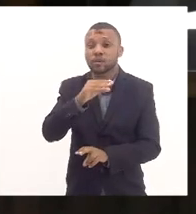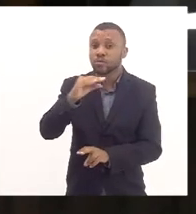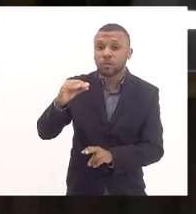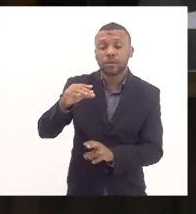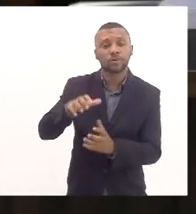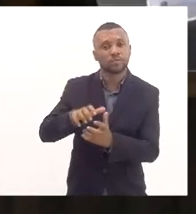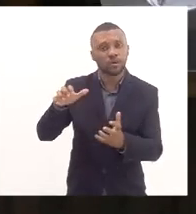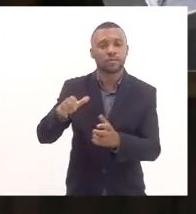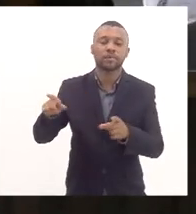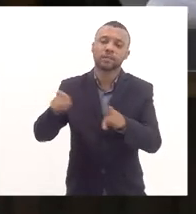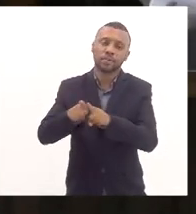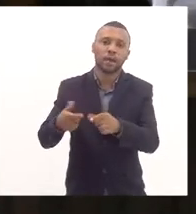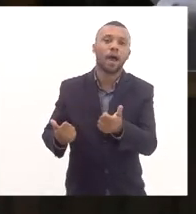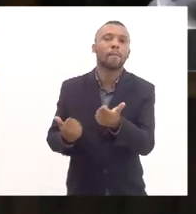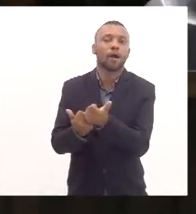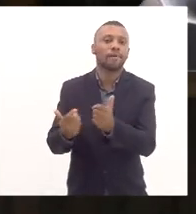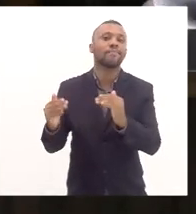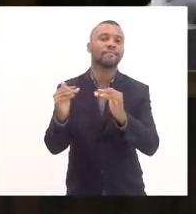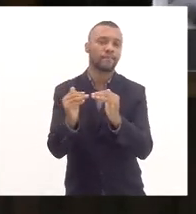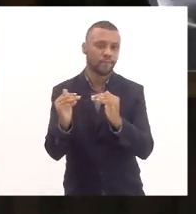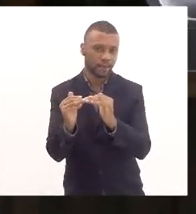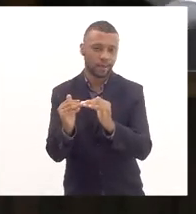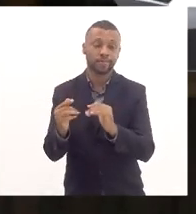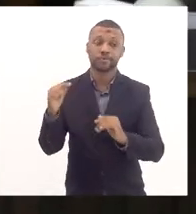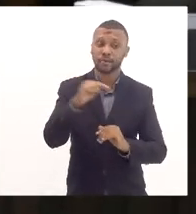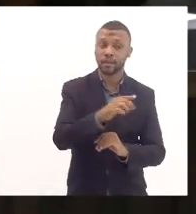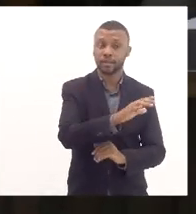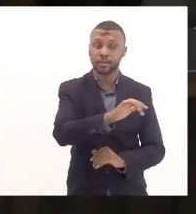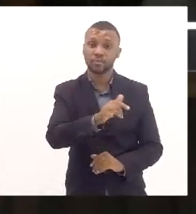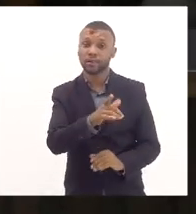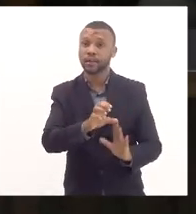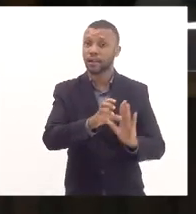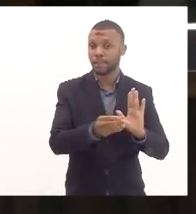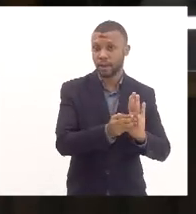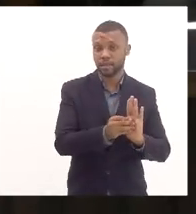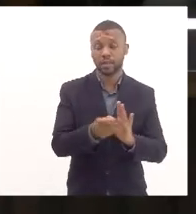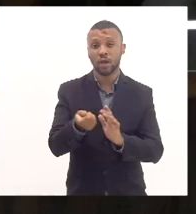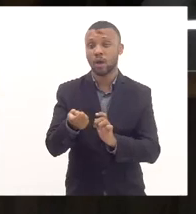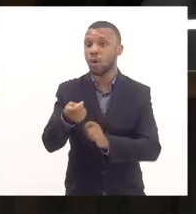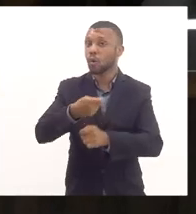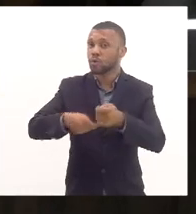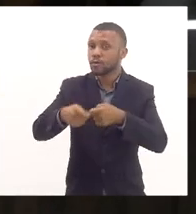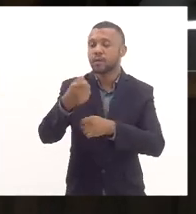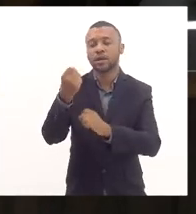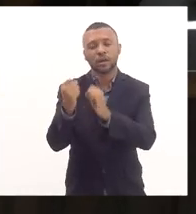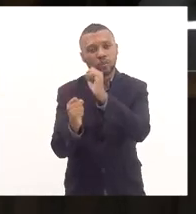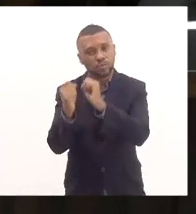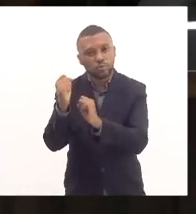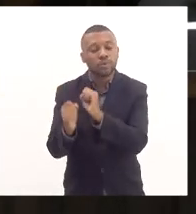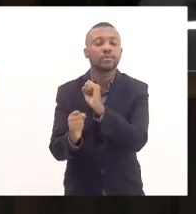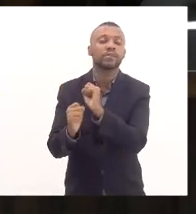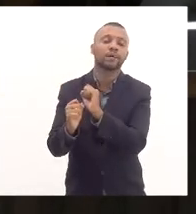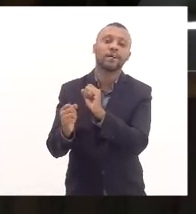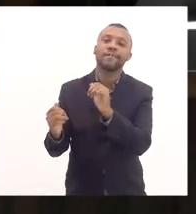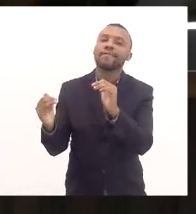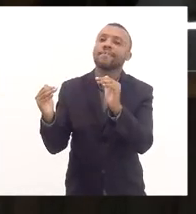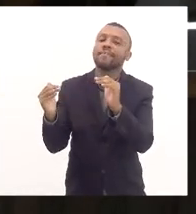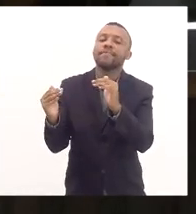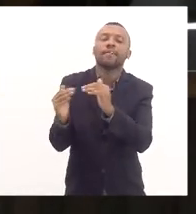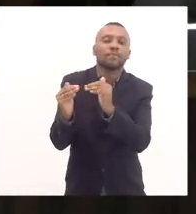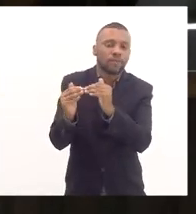do Idoso favorável com a emenda da ccj de economia do Comércio favorável com as emendas